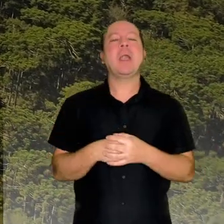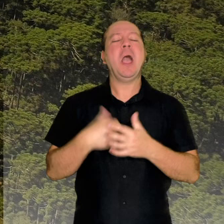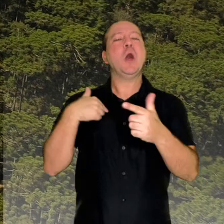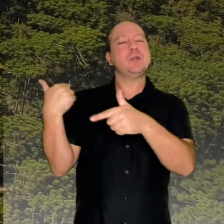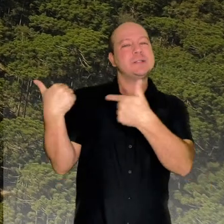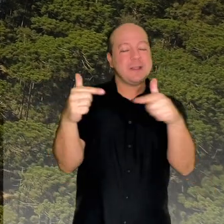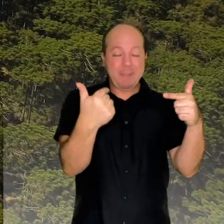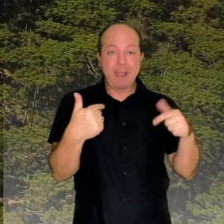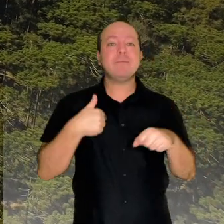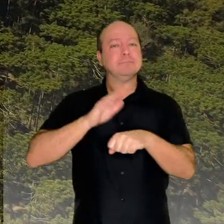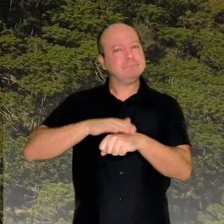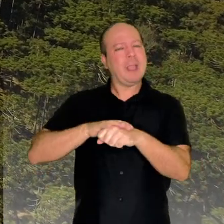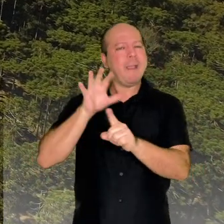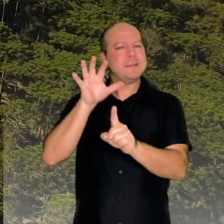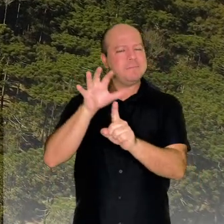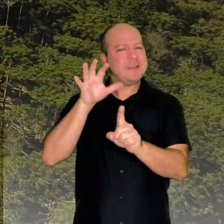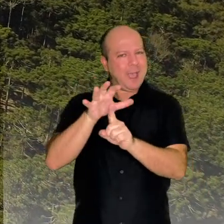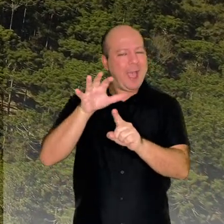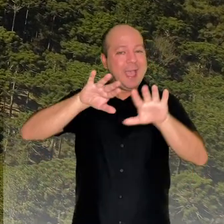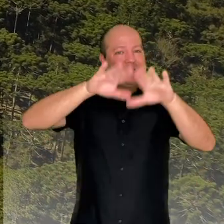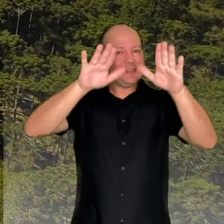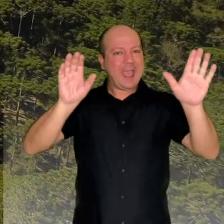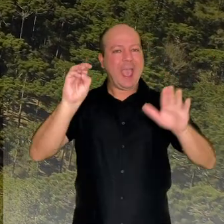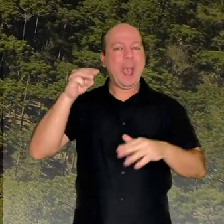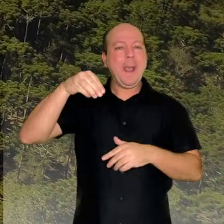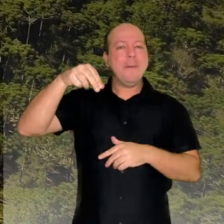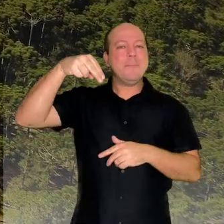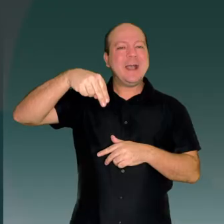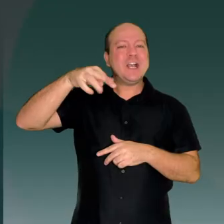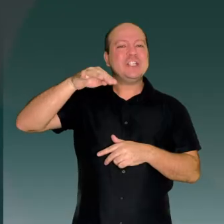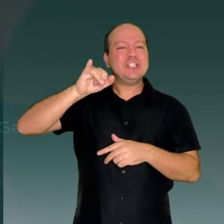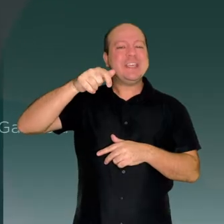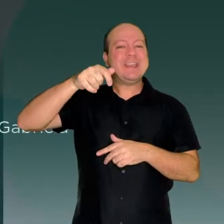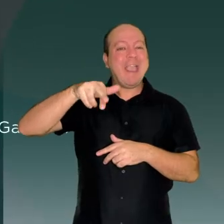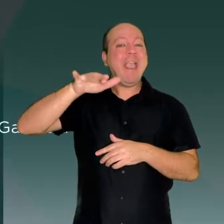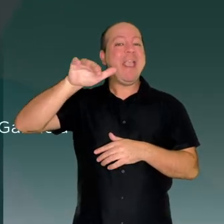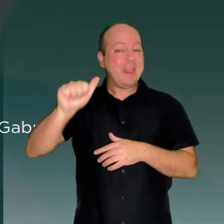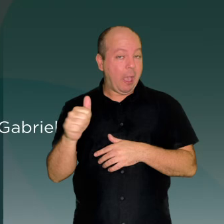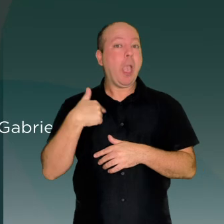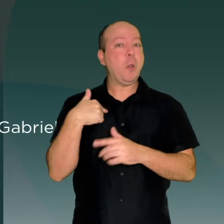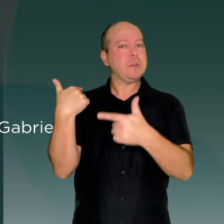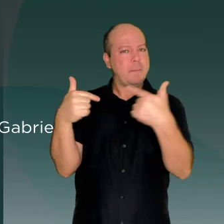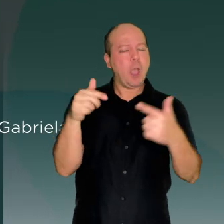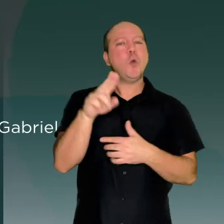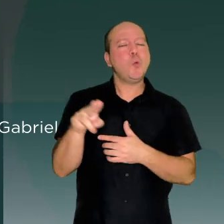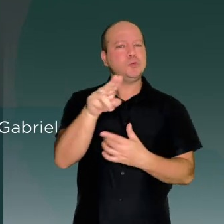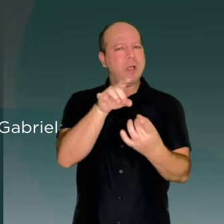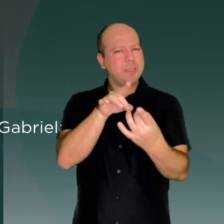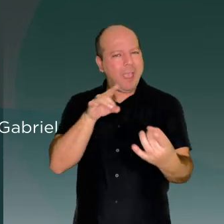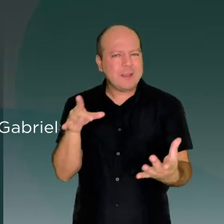meus trabalhos, eles são realizados inspirados na Serra da Mantiqueira. né? Então eu tenho trabalhos que eu utilizo